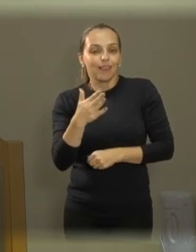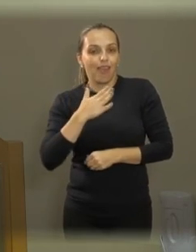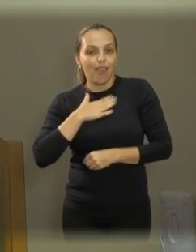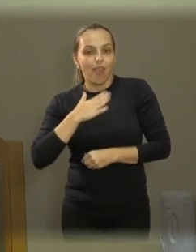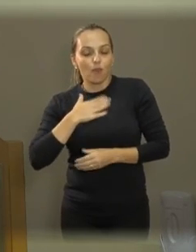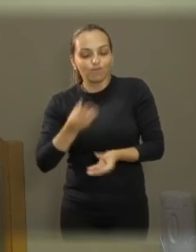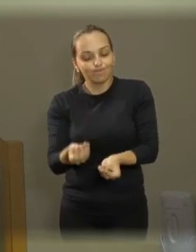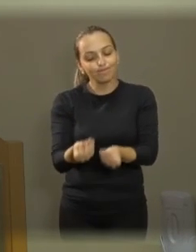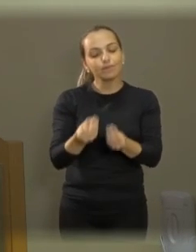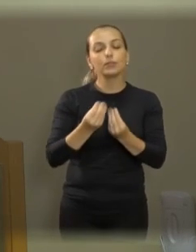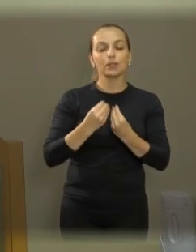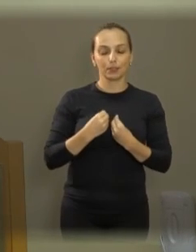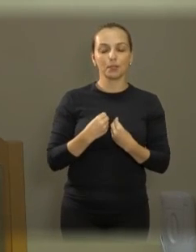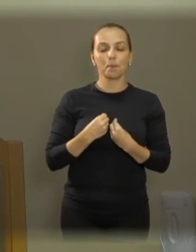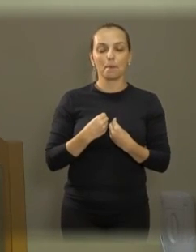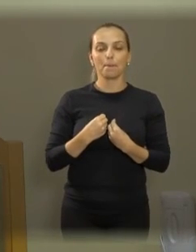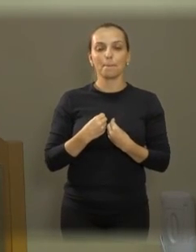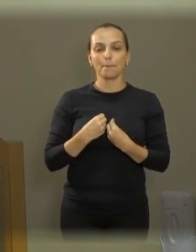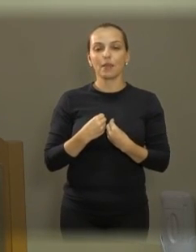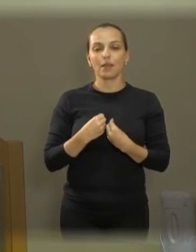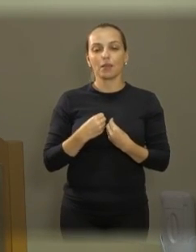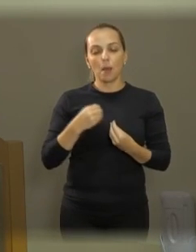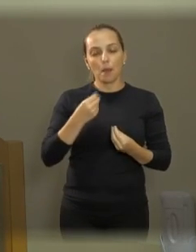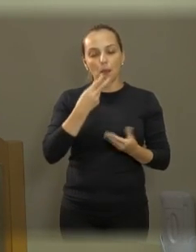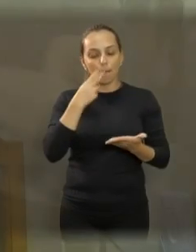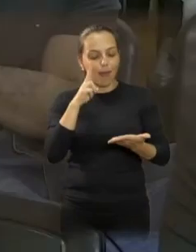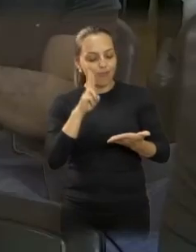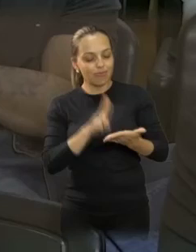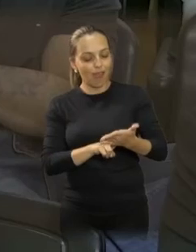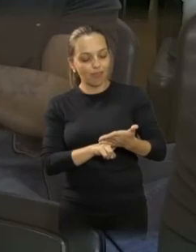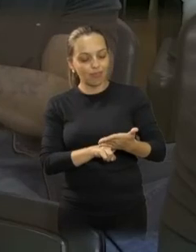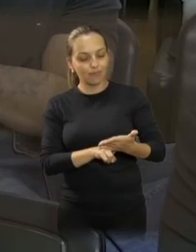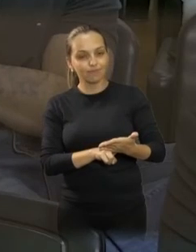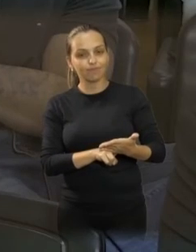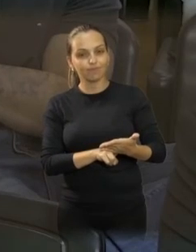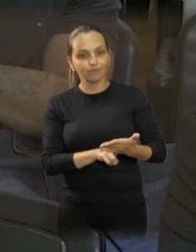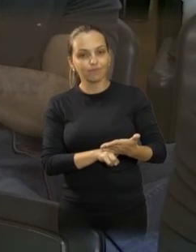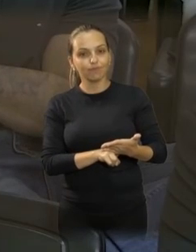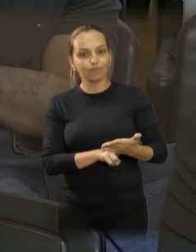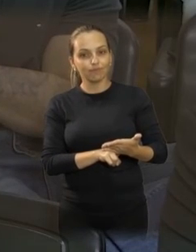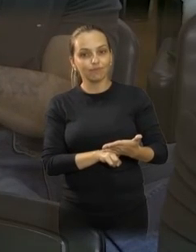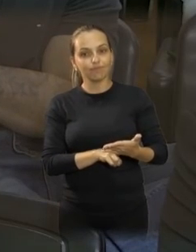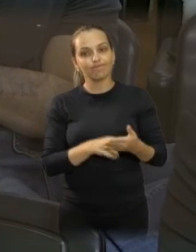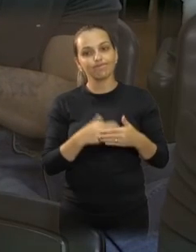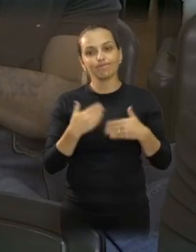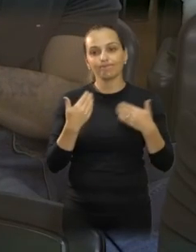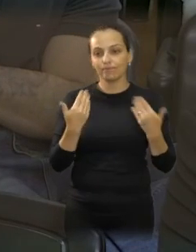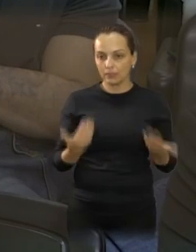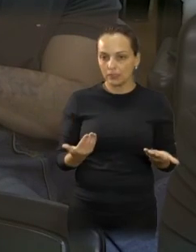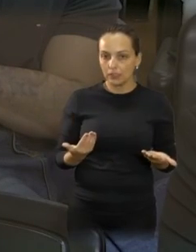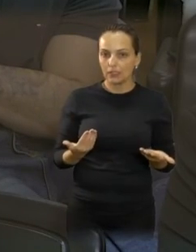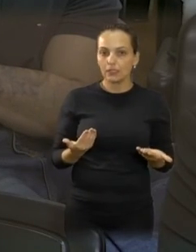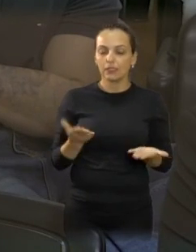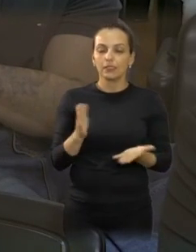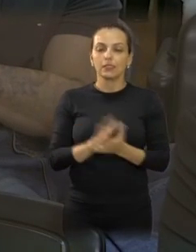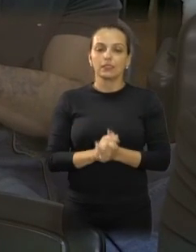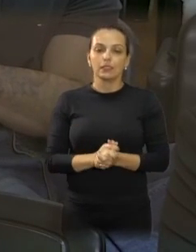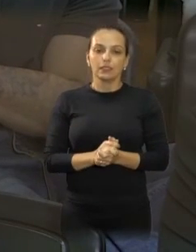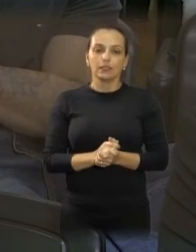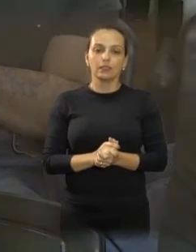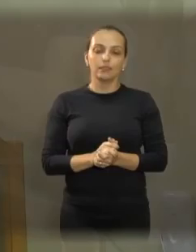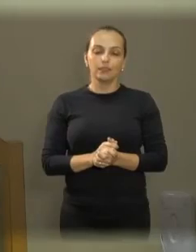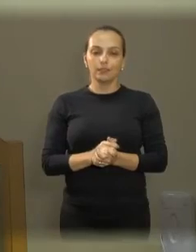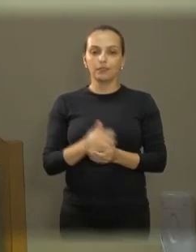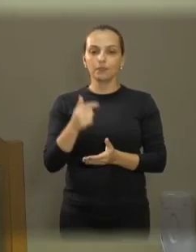receber isso? Uma mensagem como essa? Né? Gente, eu teria uma lista